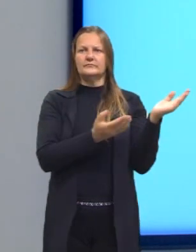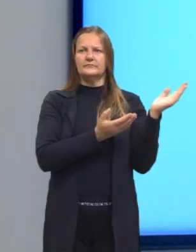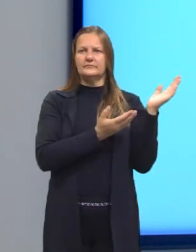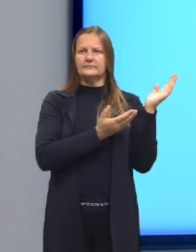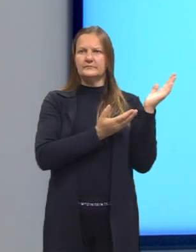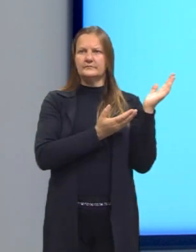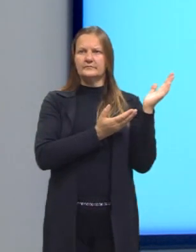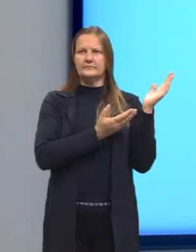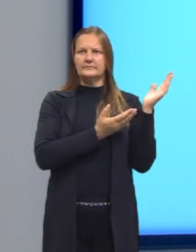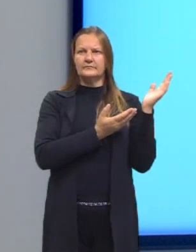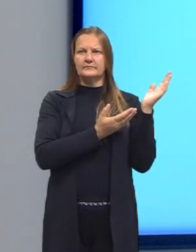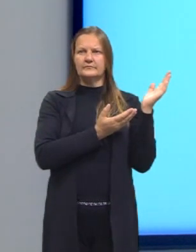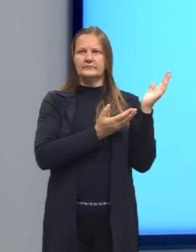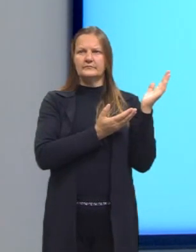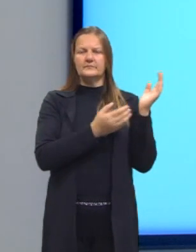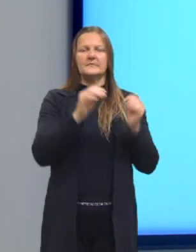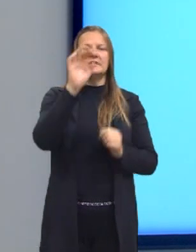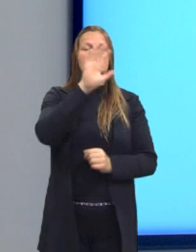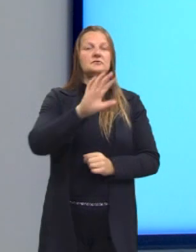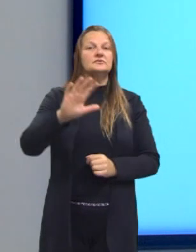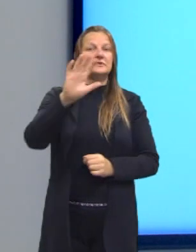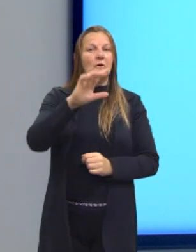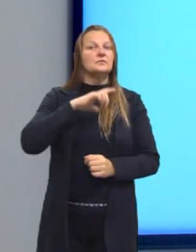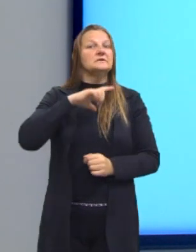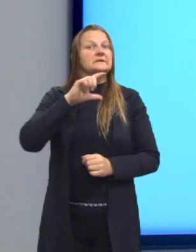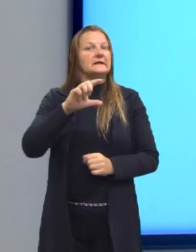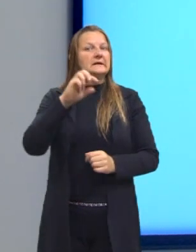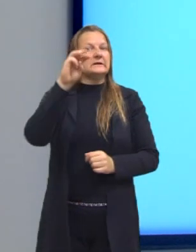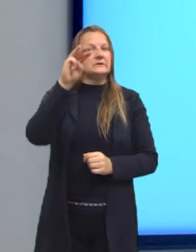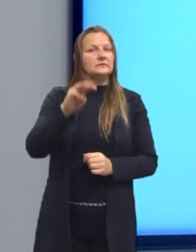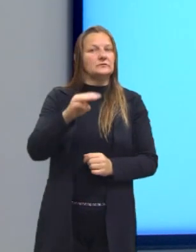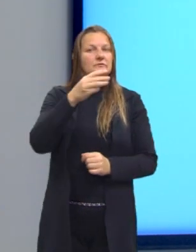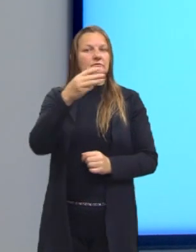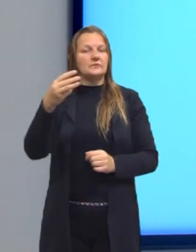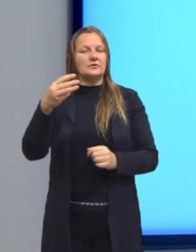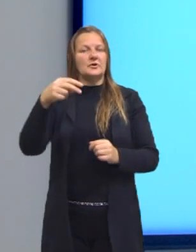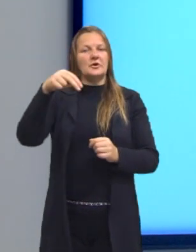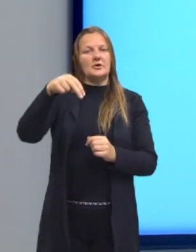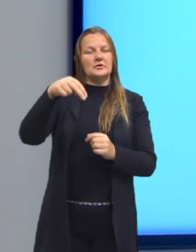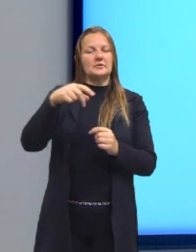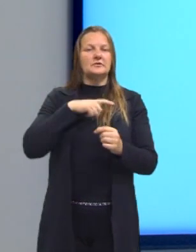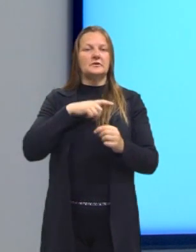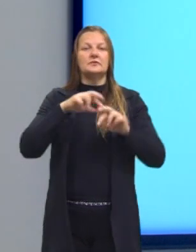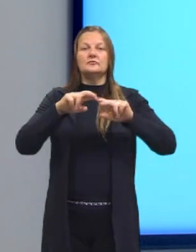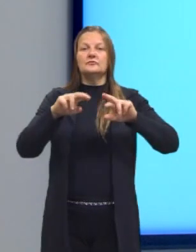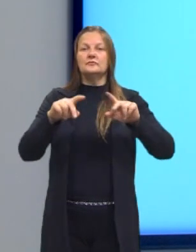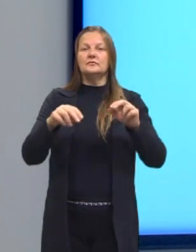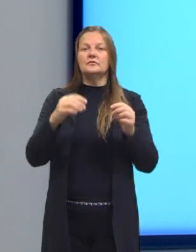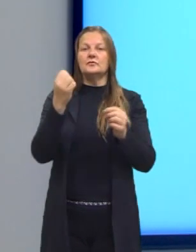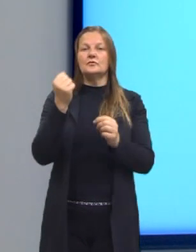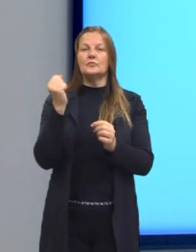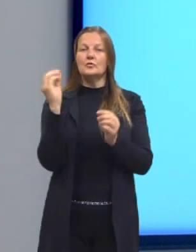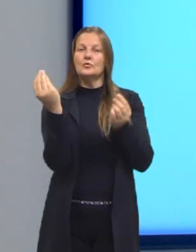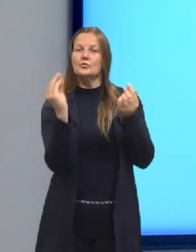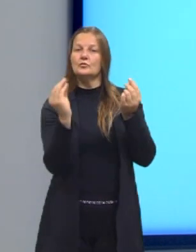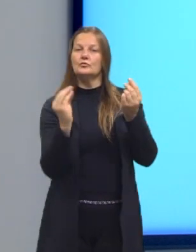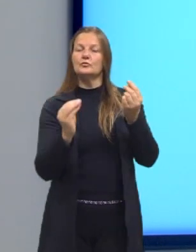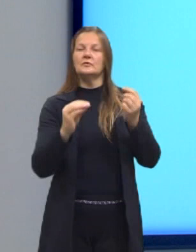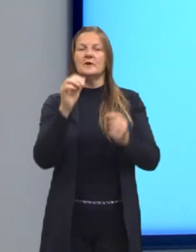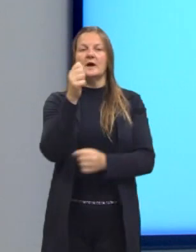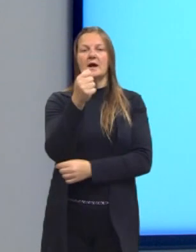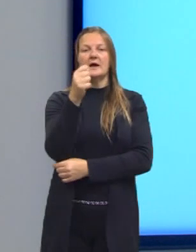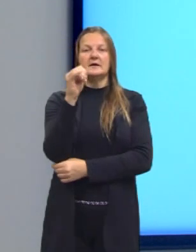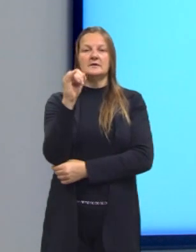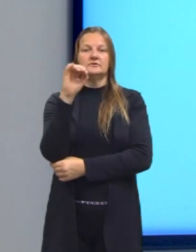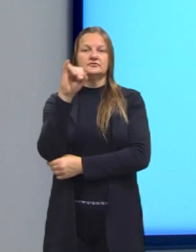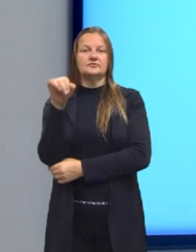de uma forma geral em uma matriz quadrada de ordem n nós temos ali os elementos a i j